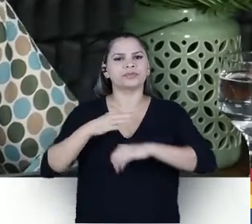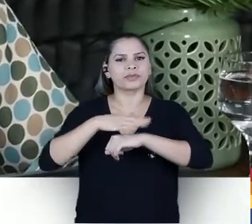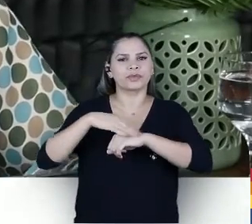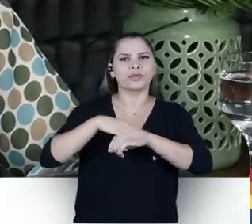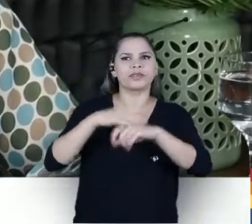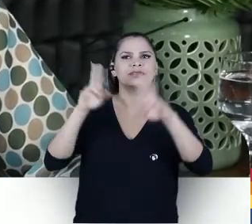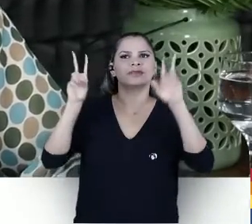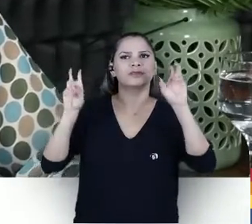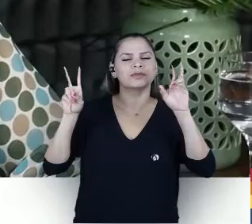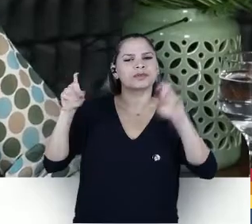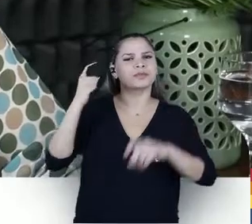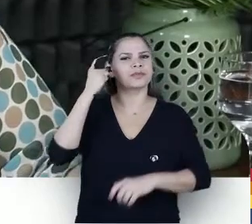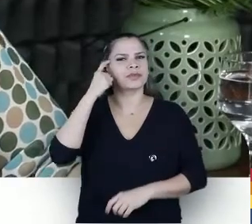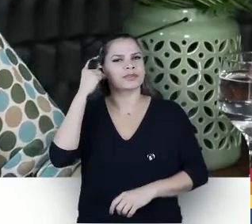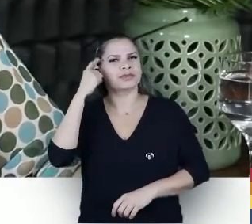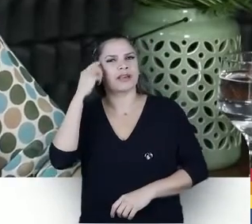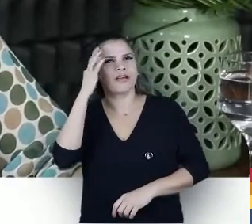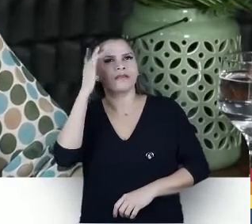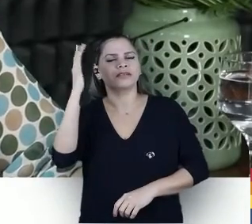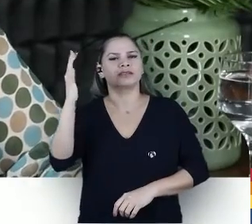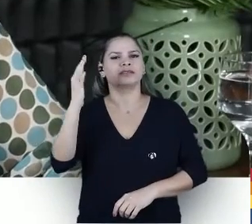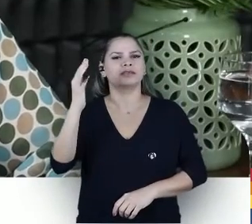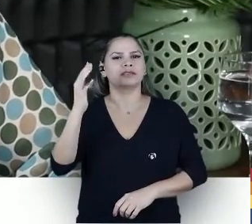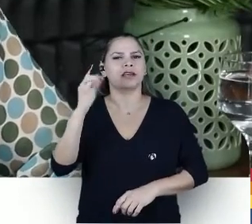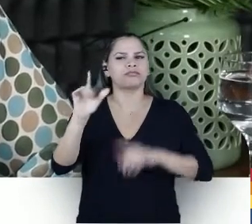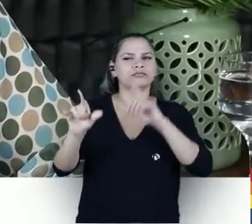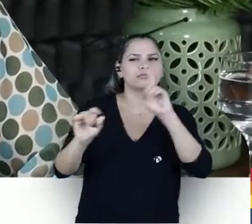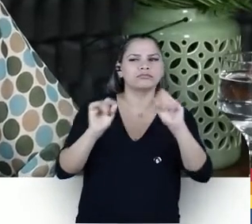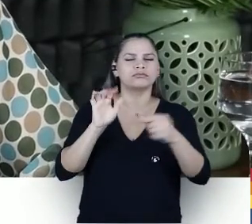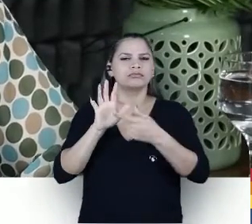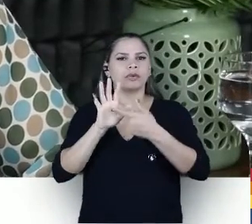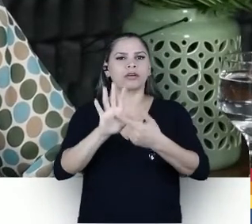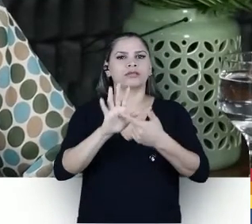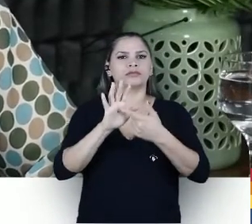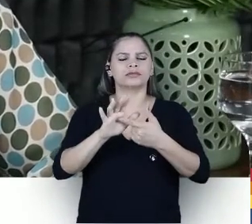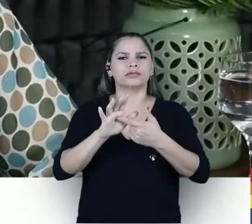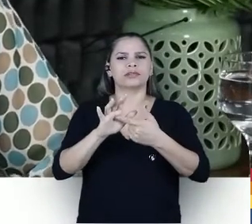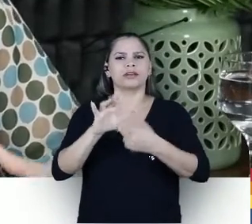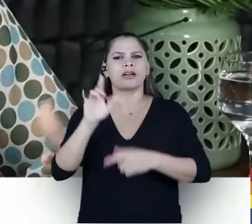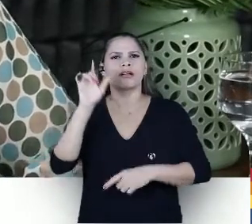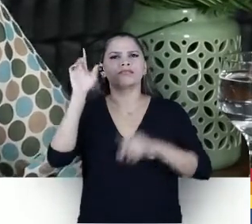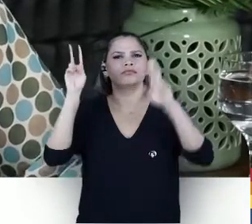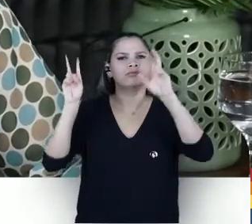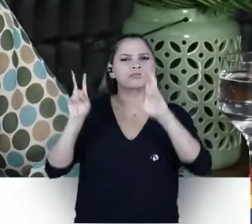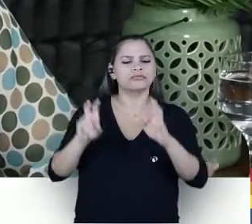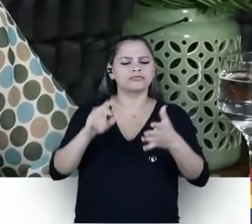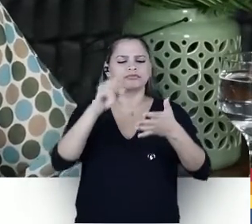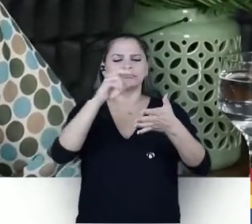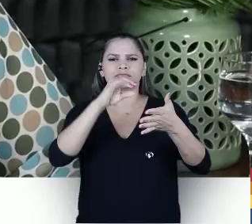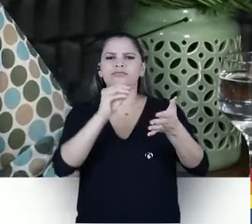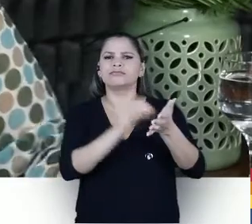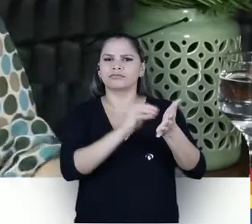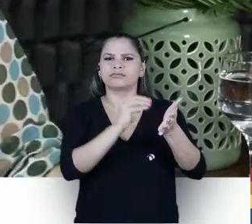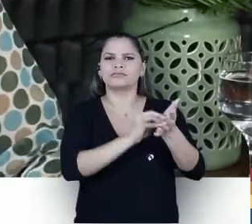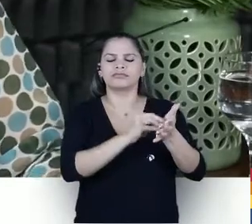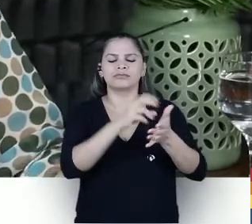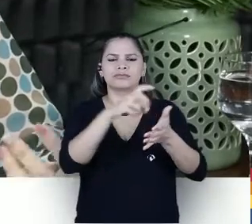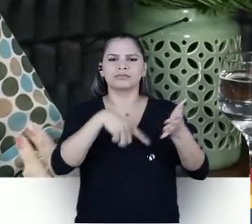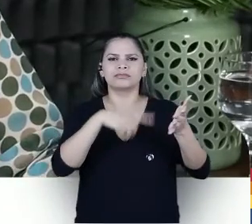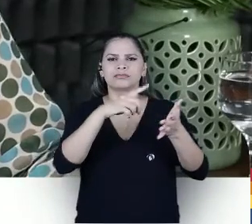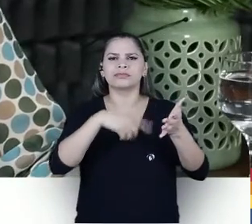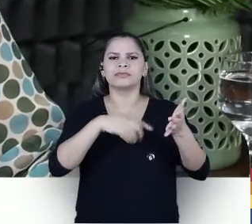muito importante participar de um evento como este, de falar sobre esses temas e pensar, refletir,